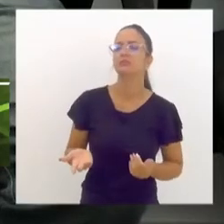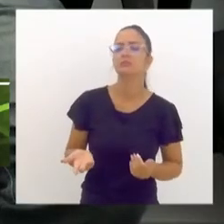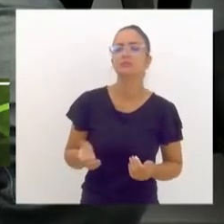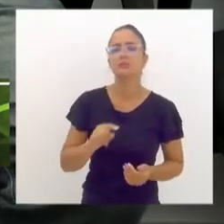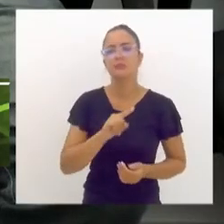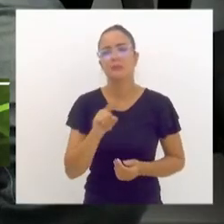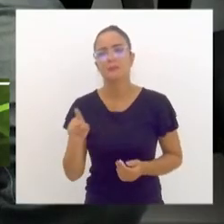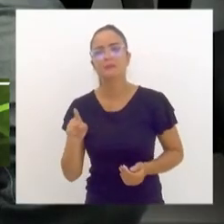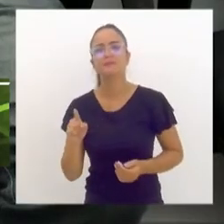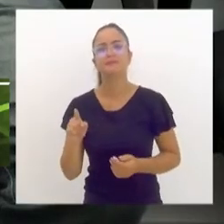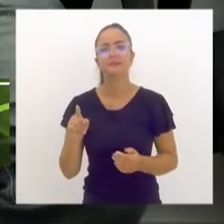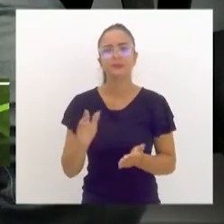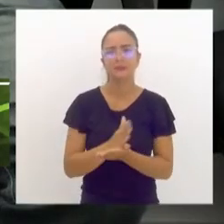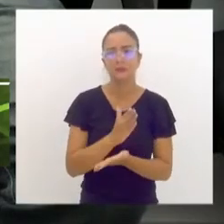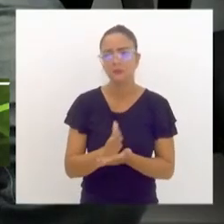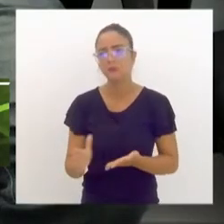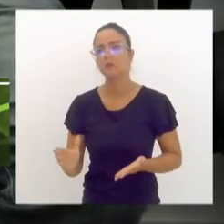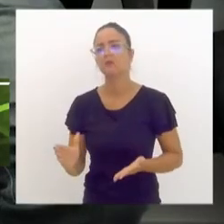também de serem